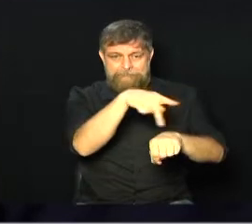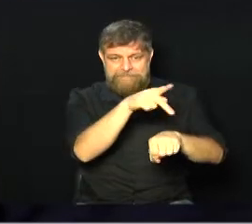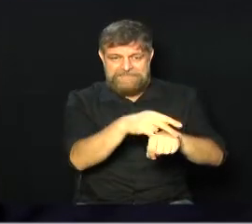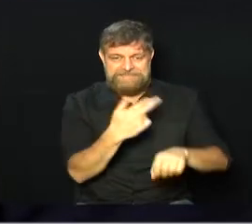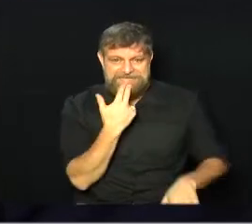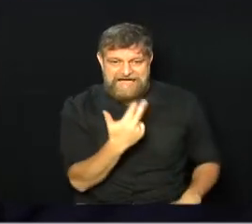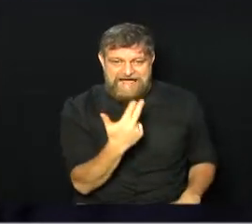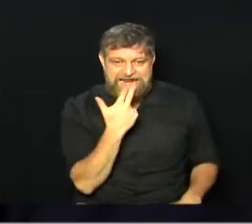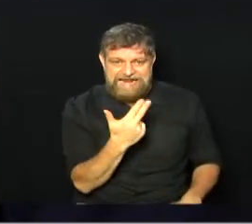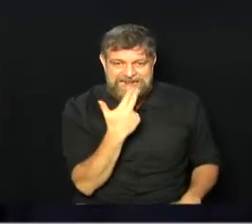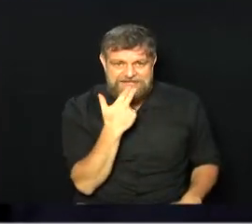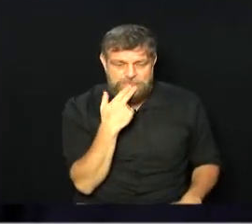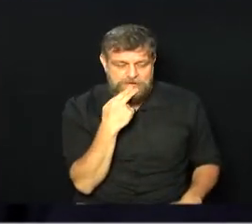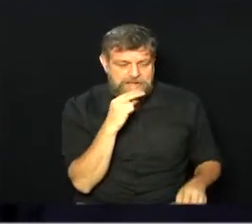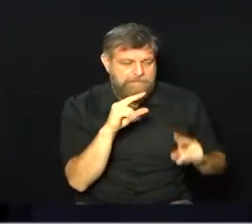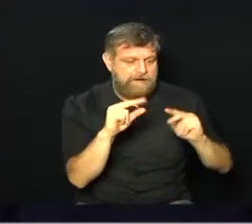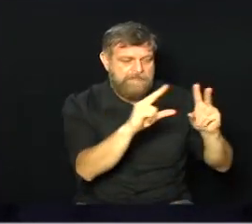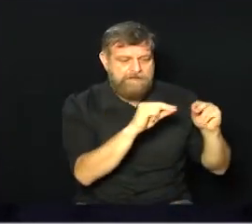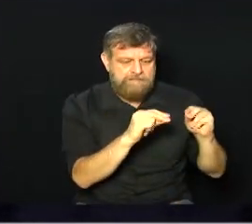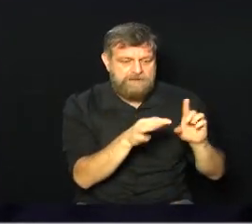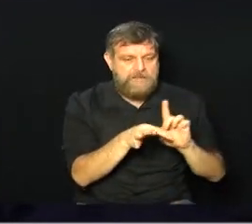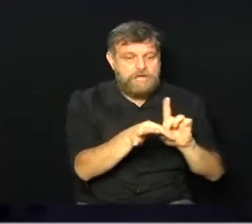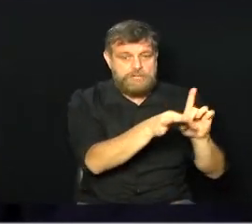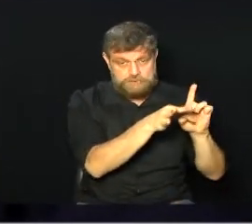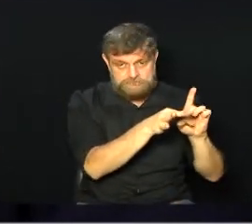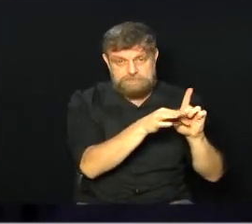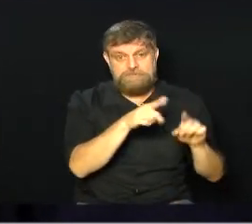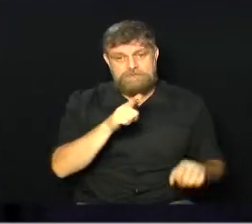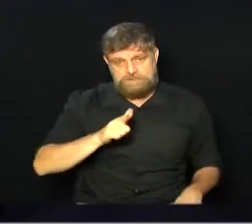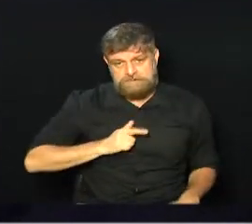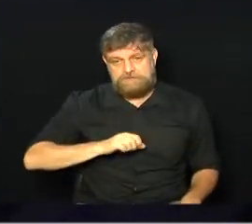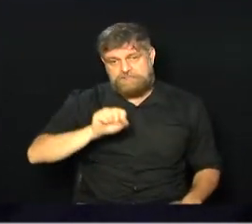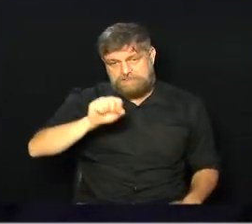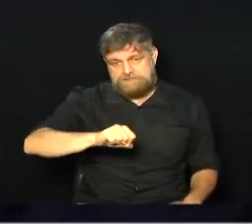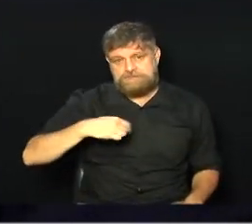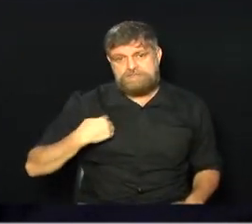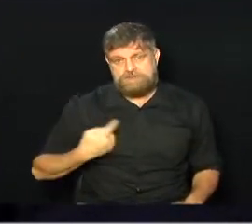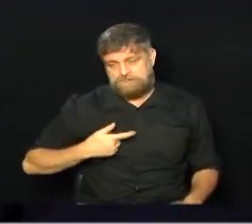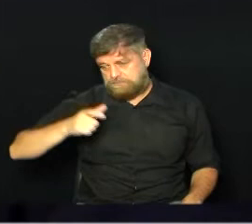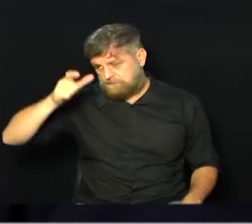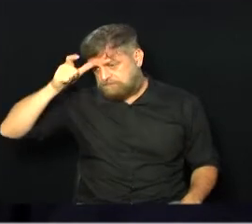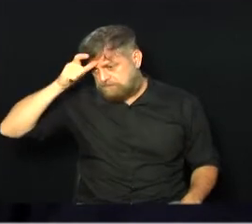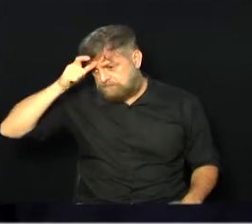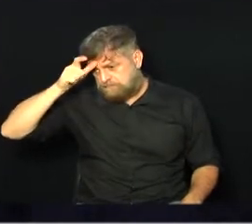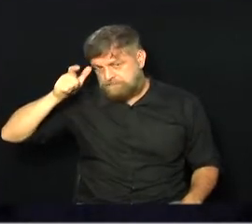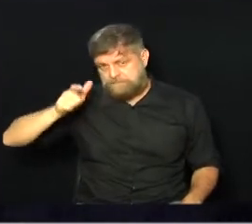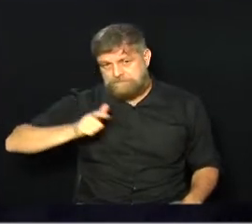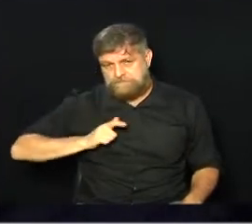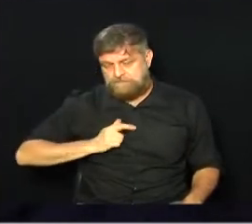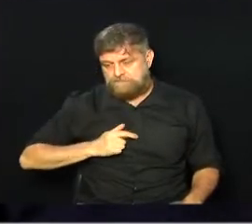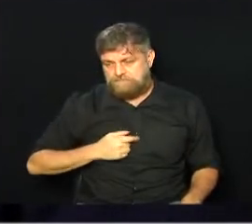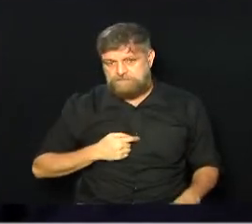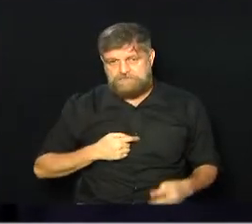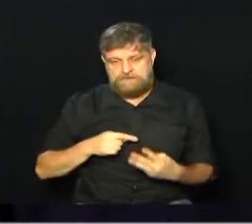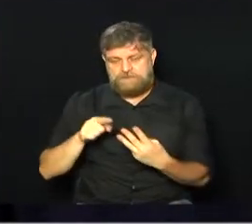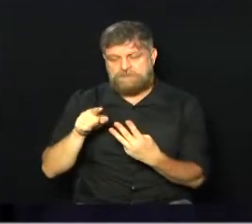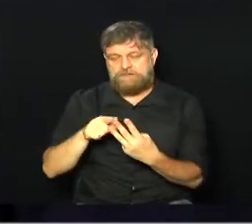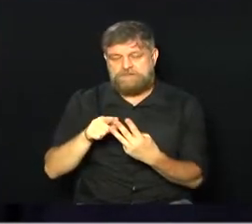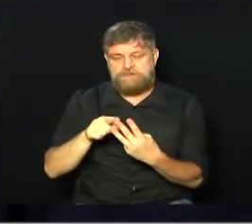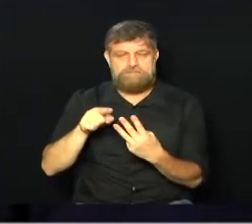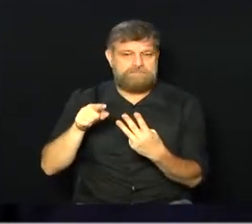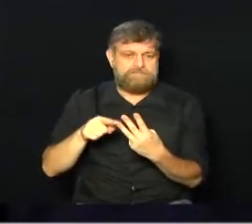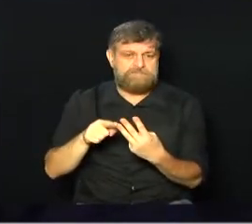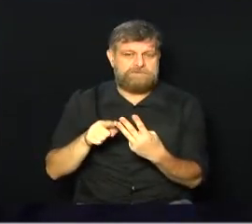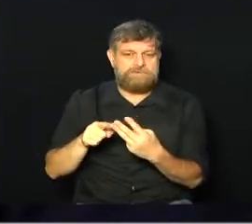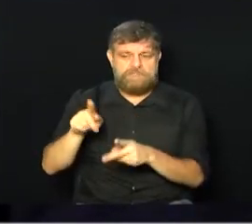junto. Mas existe sim, a gente na Turquia éramos eu, o Rodrigo Tabata, que hoje